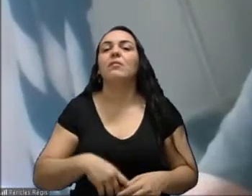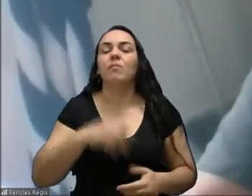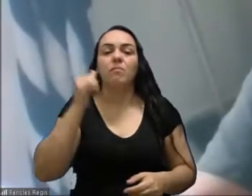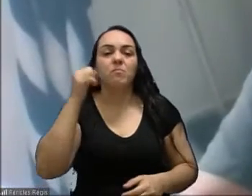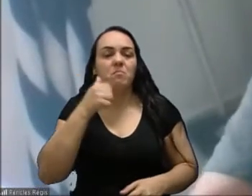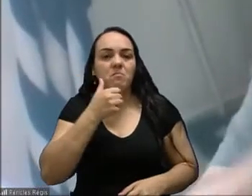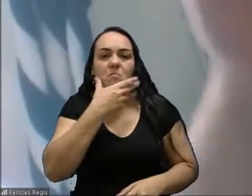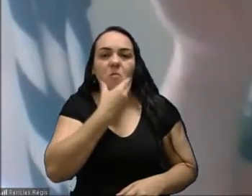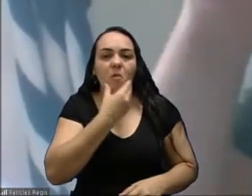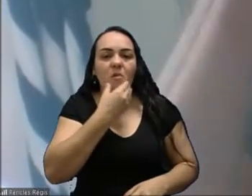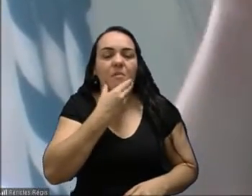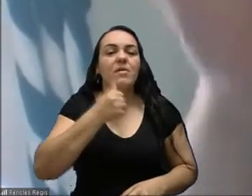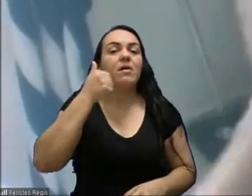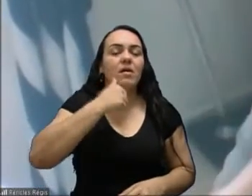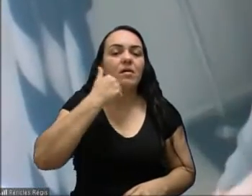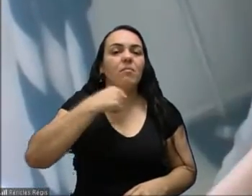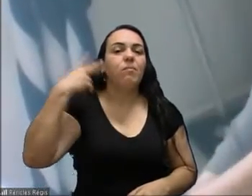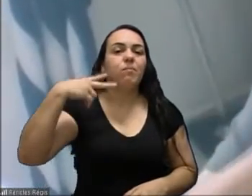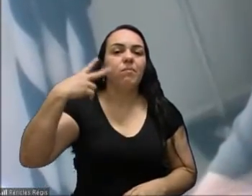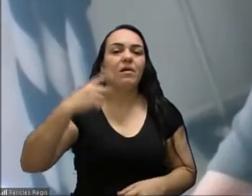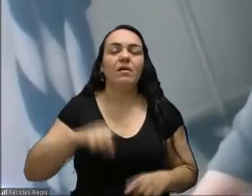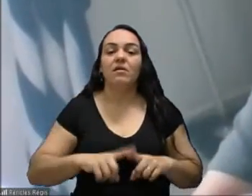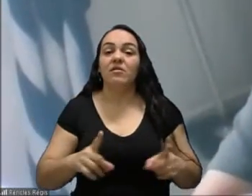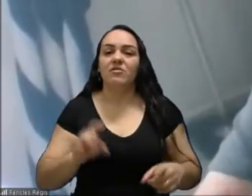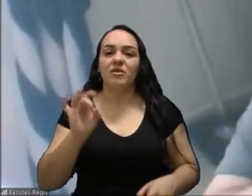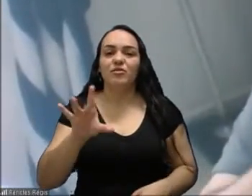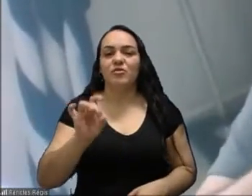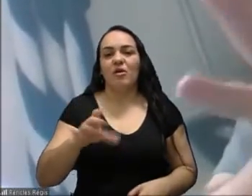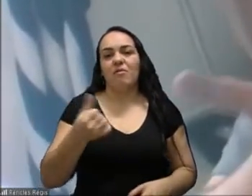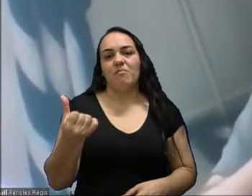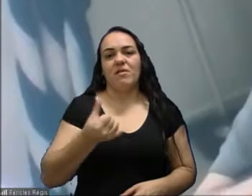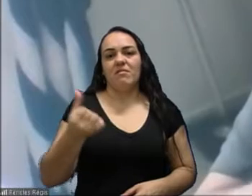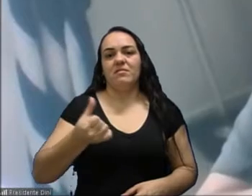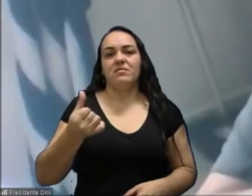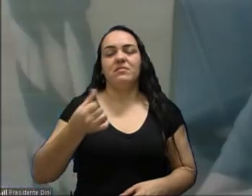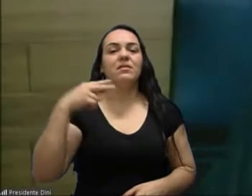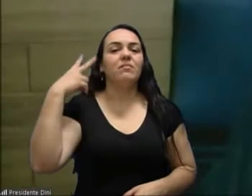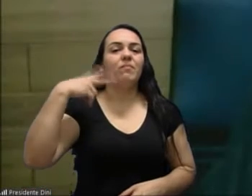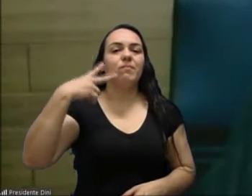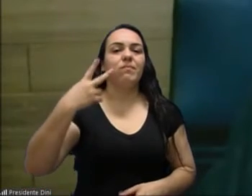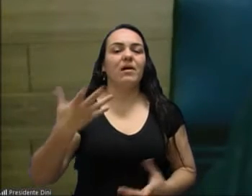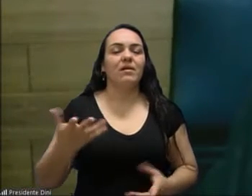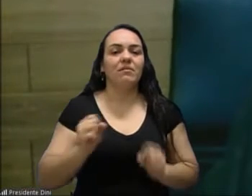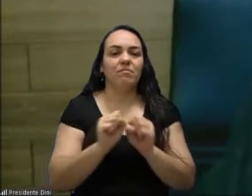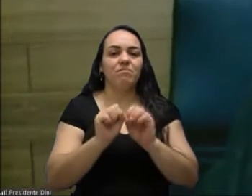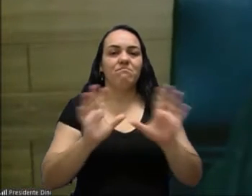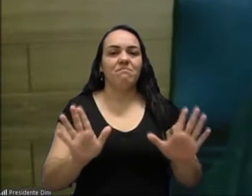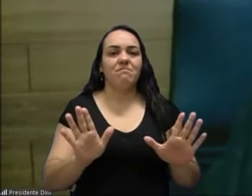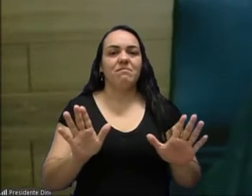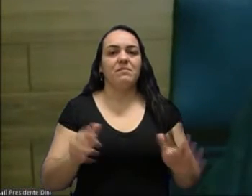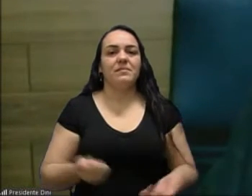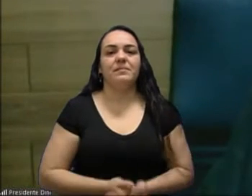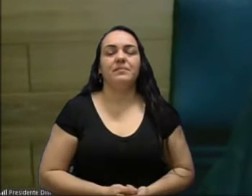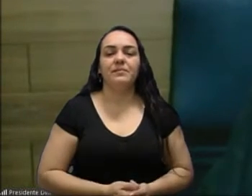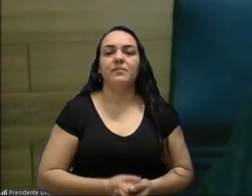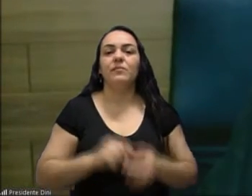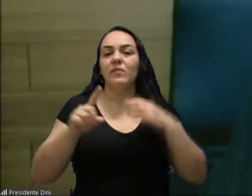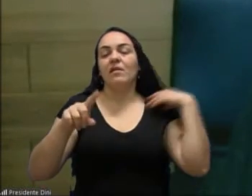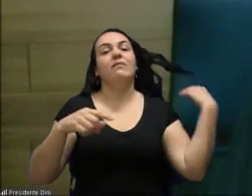você tá presente não tem problema só que tinham seis telinhas abertas presidente não tem nada de salário de vereadores eu